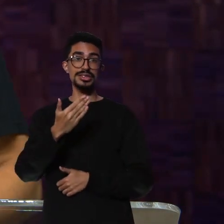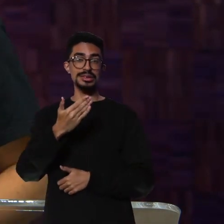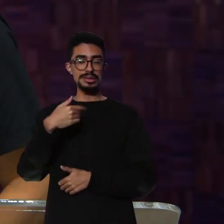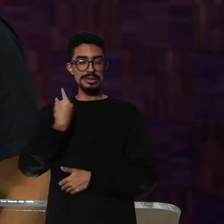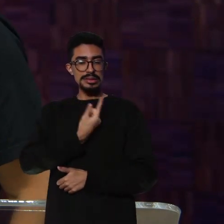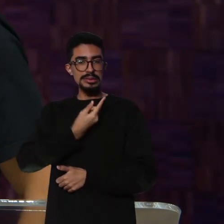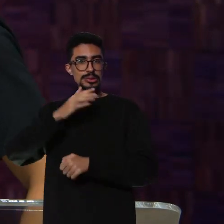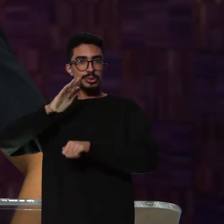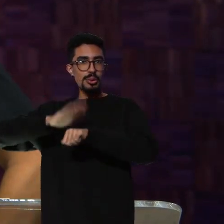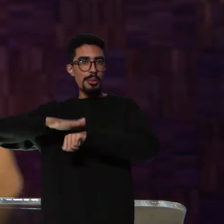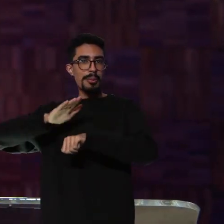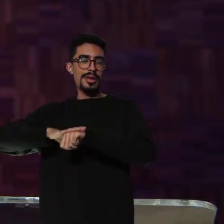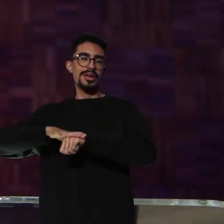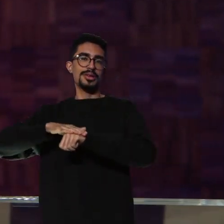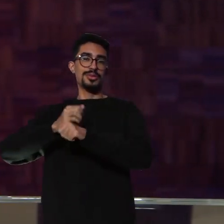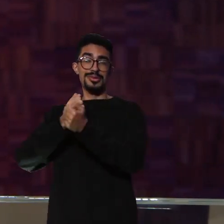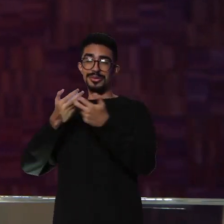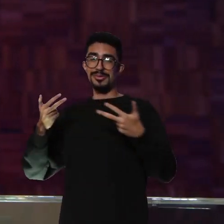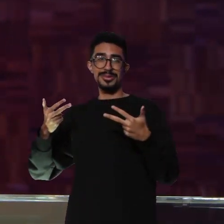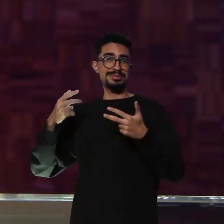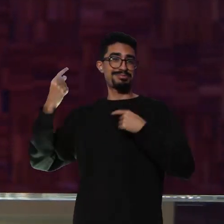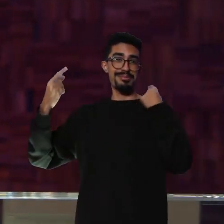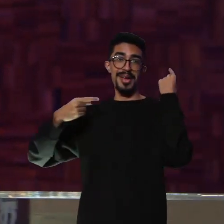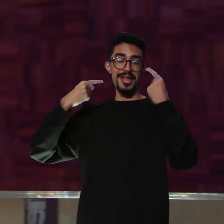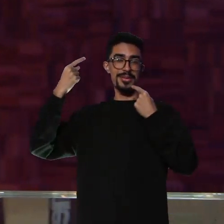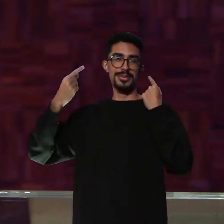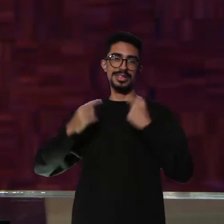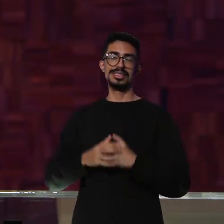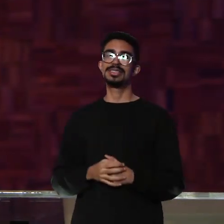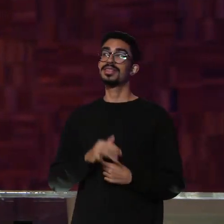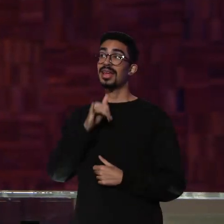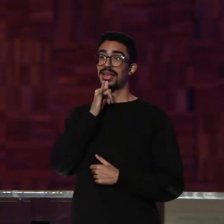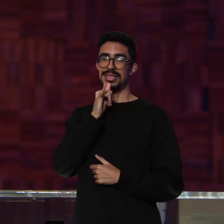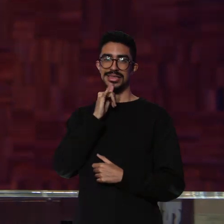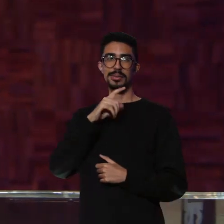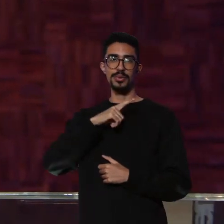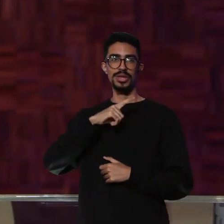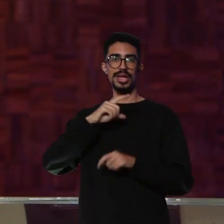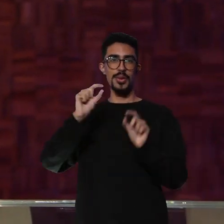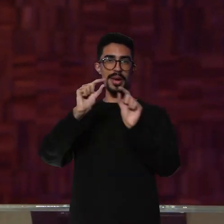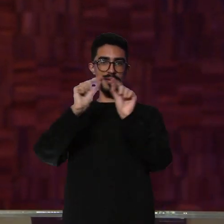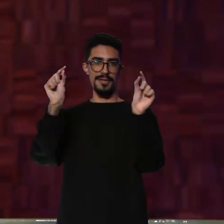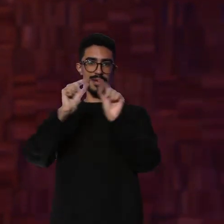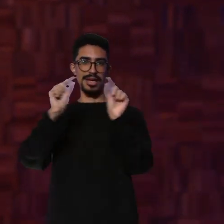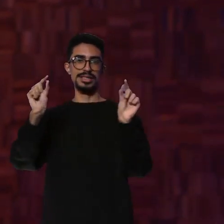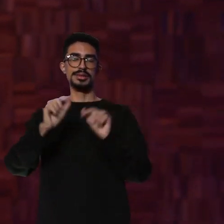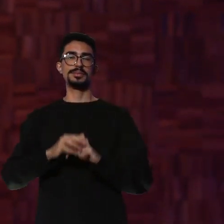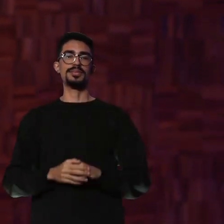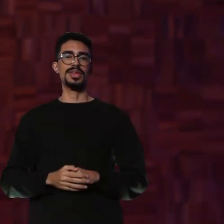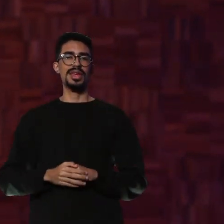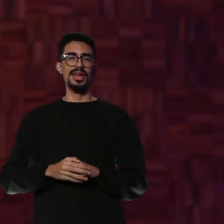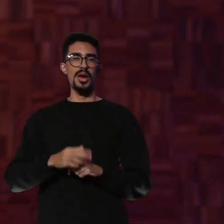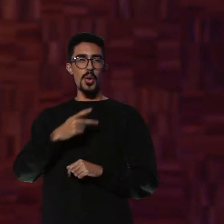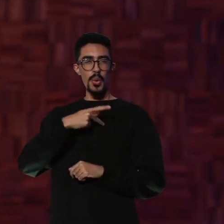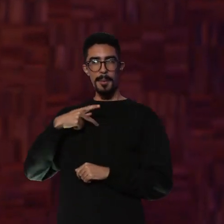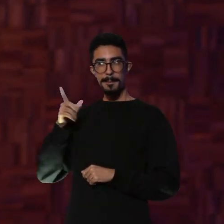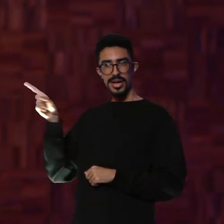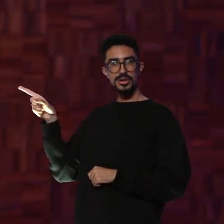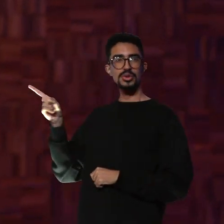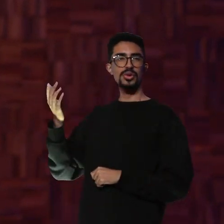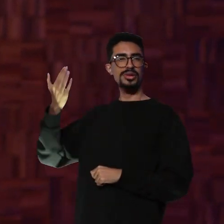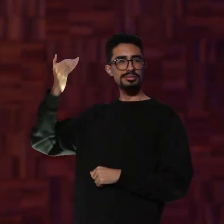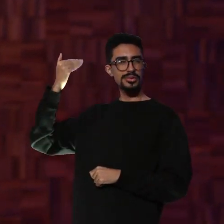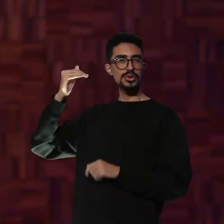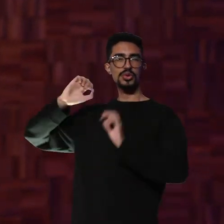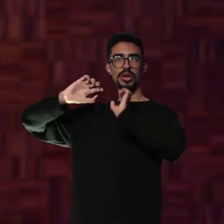eu não sei se você já ouviu essa frase, mas quando eu jogava vôlei, ainda na adolescência, a nossa técnica